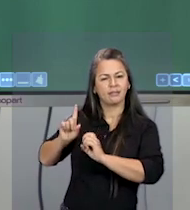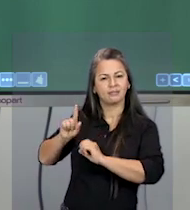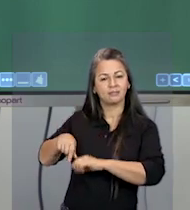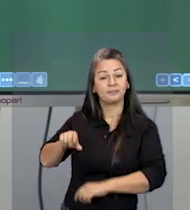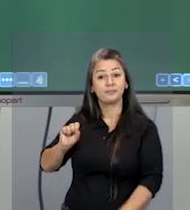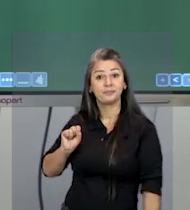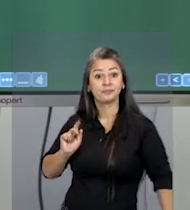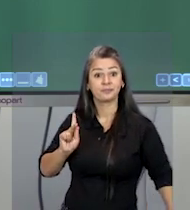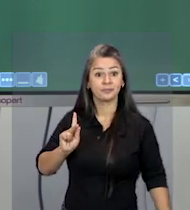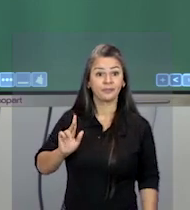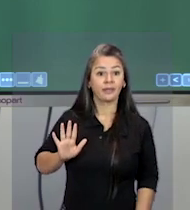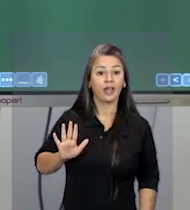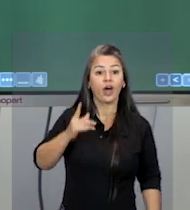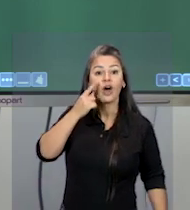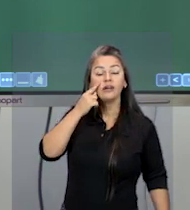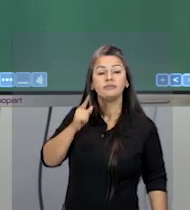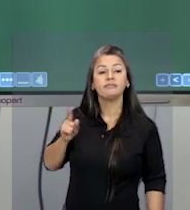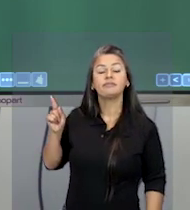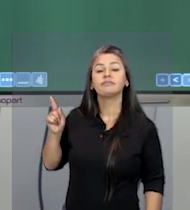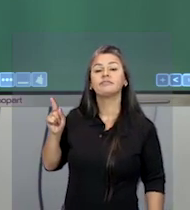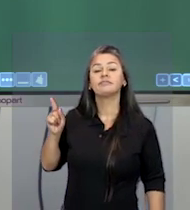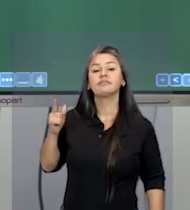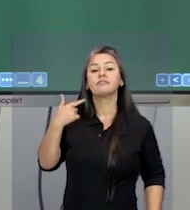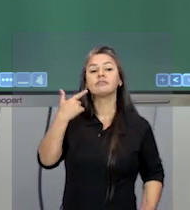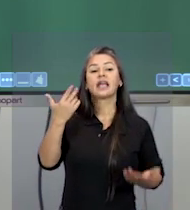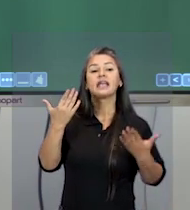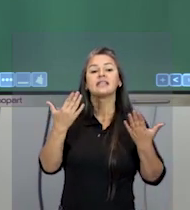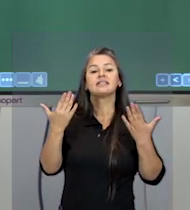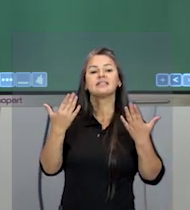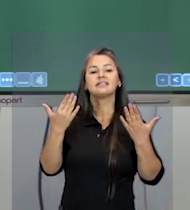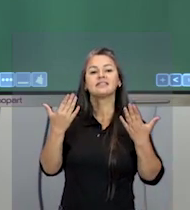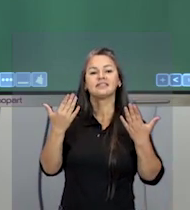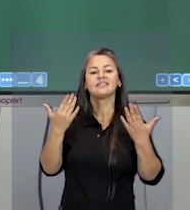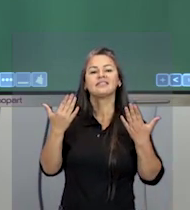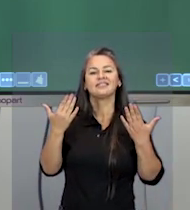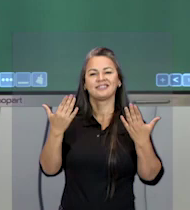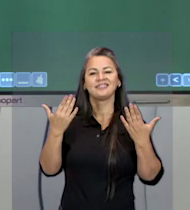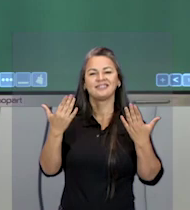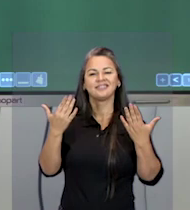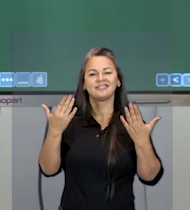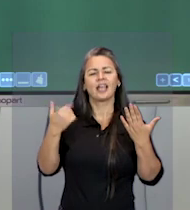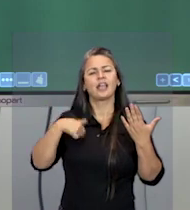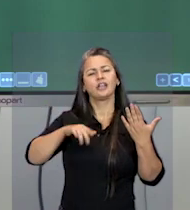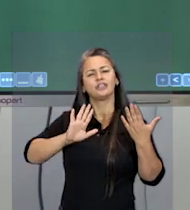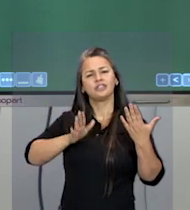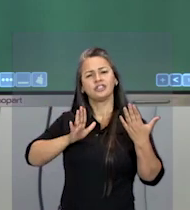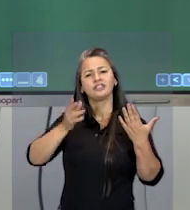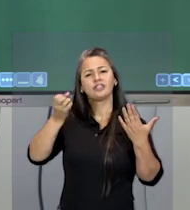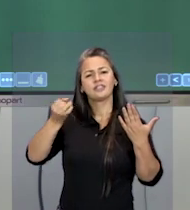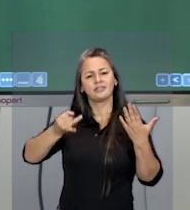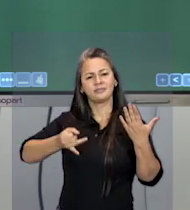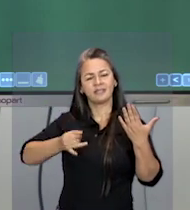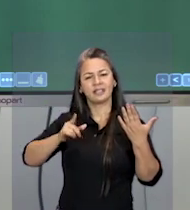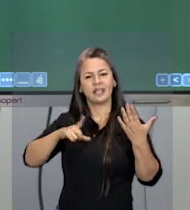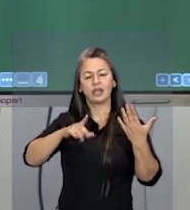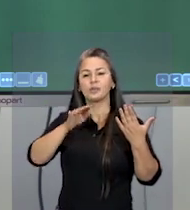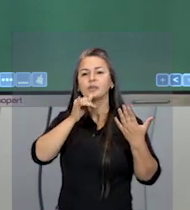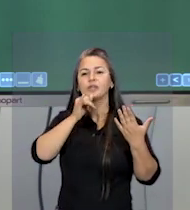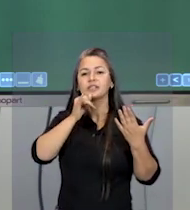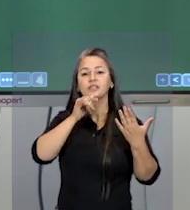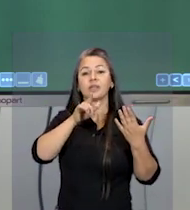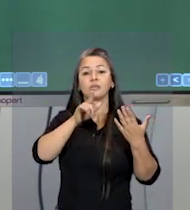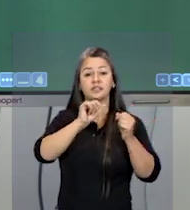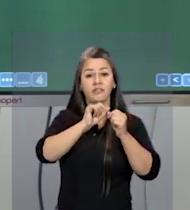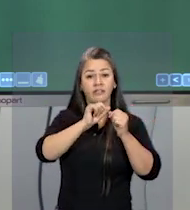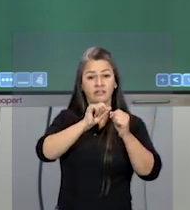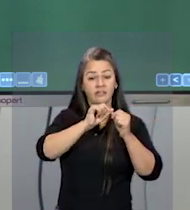ver lá. Então, o que seria triângulos semelhantes? É como se eu tivesse, na aula passada, eu falei da ampliação. Você pega lá fazer um desenho